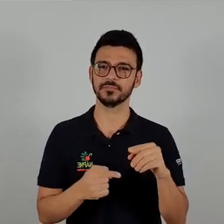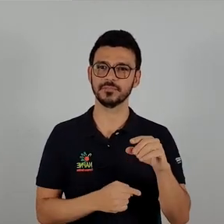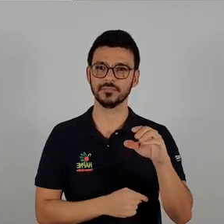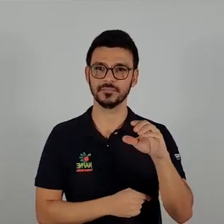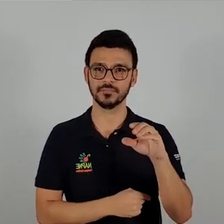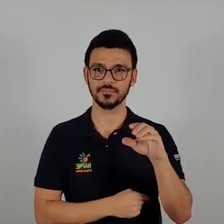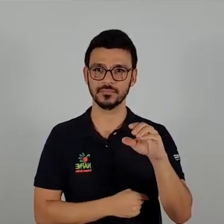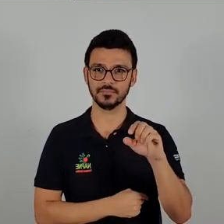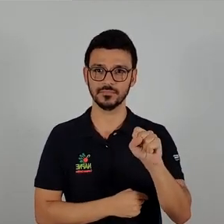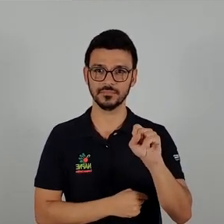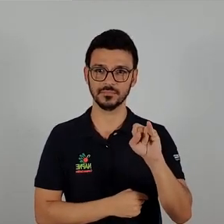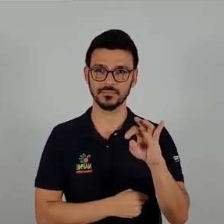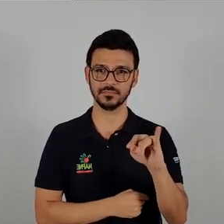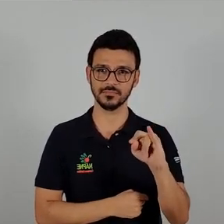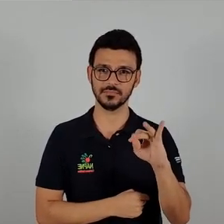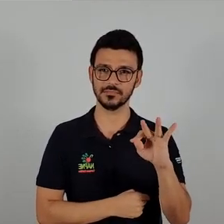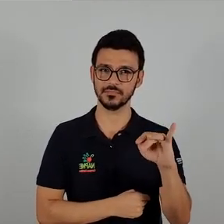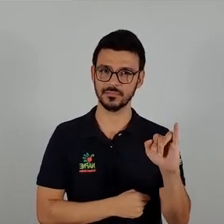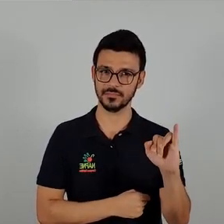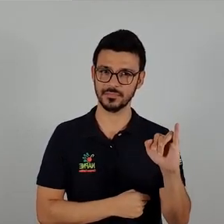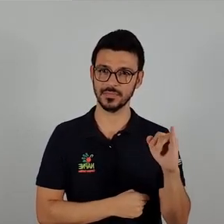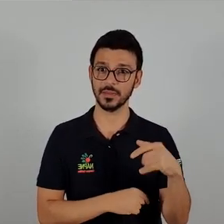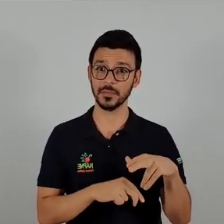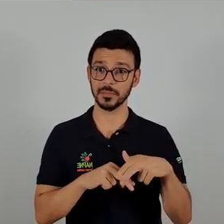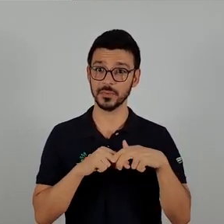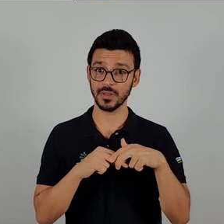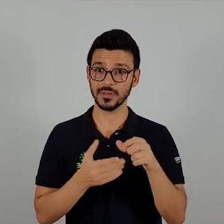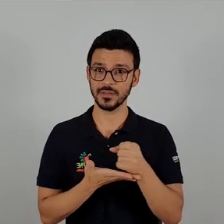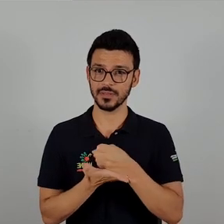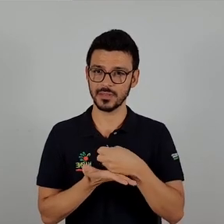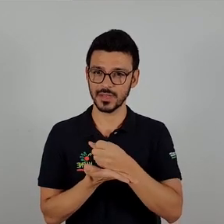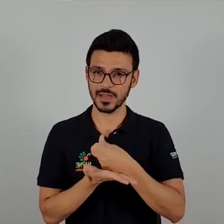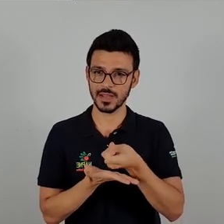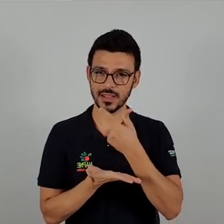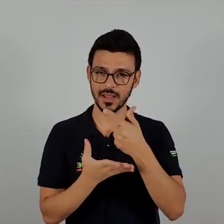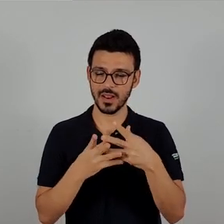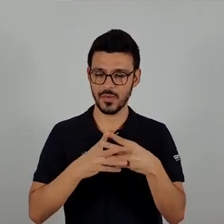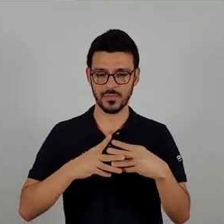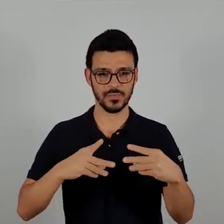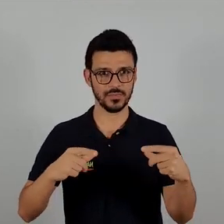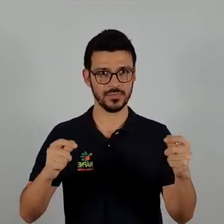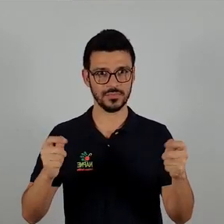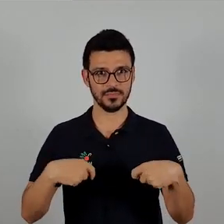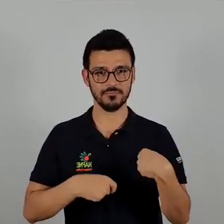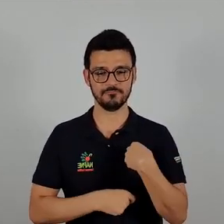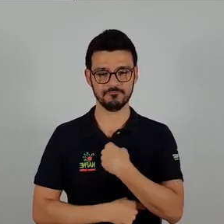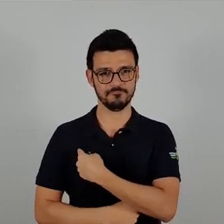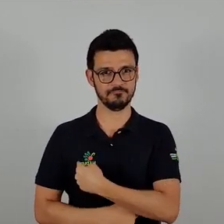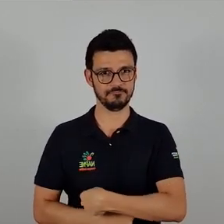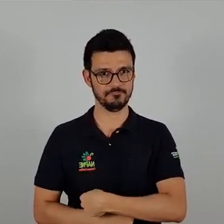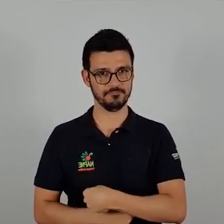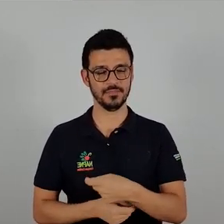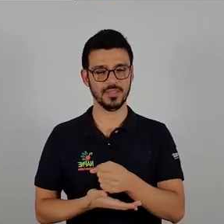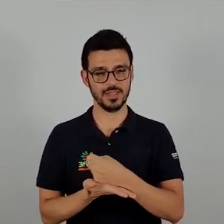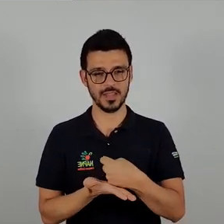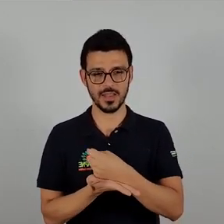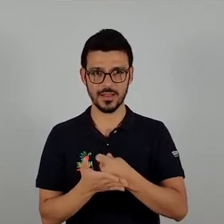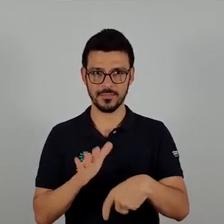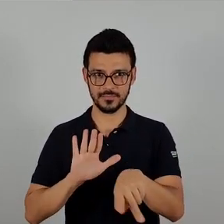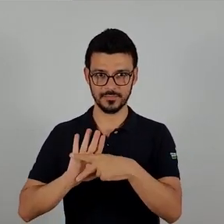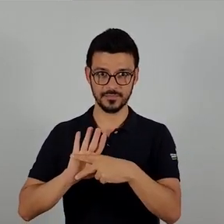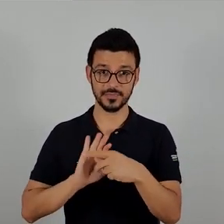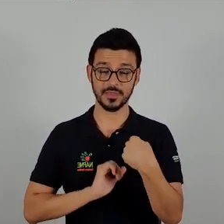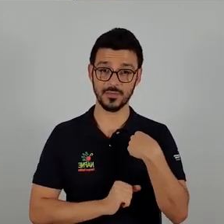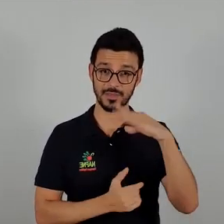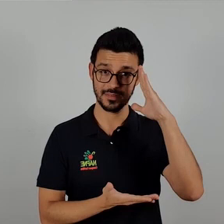cistite, e foi tratado e curado através da fitoterapia chinesa. Então, acredito muito no trabalho da fitoterapia. Hoje